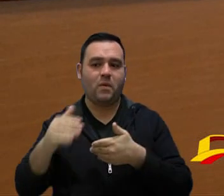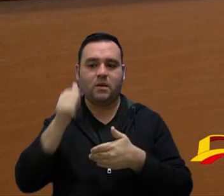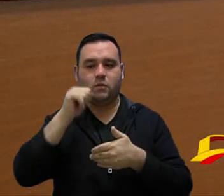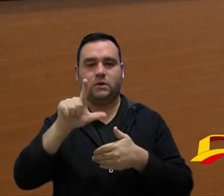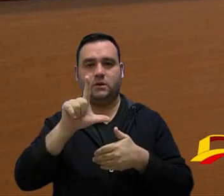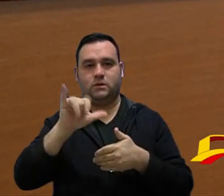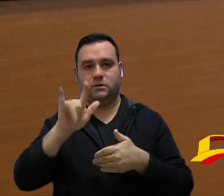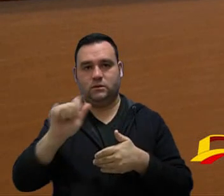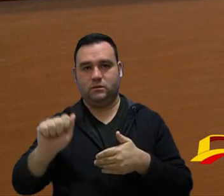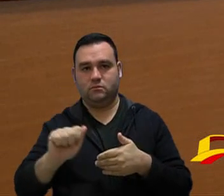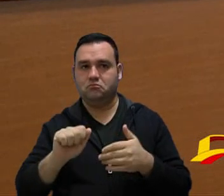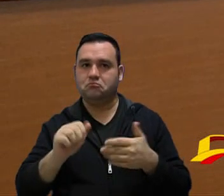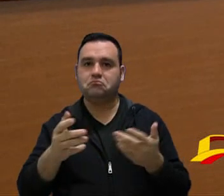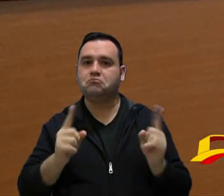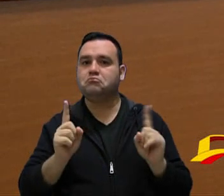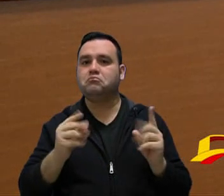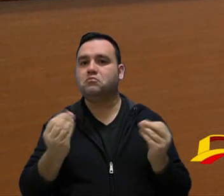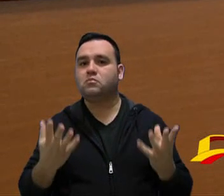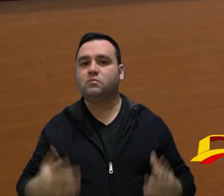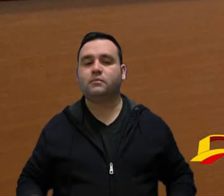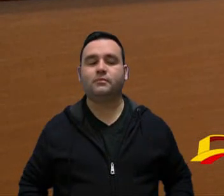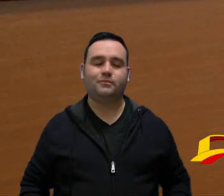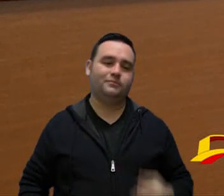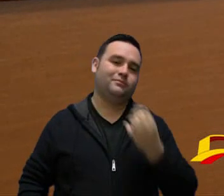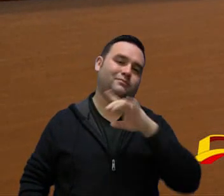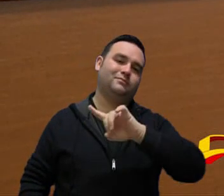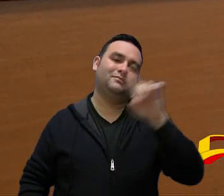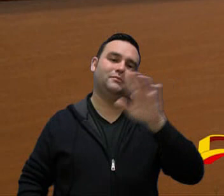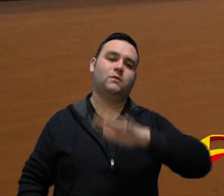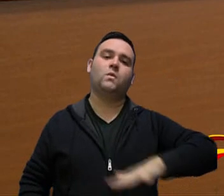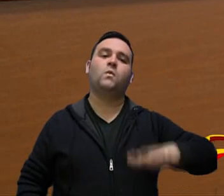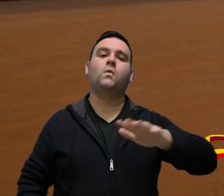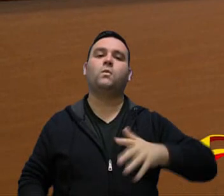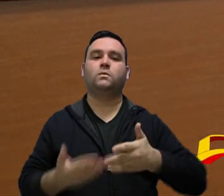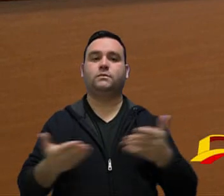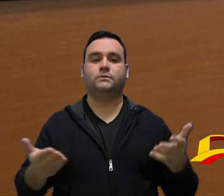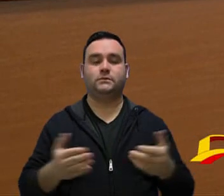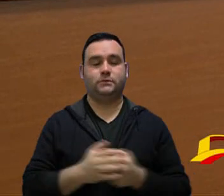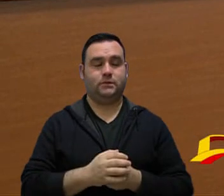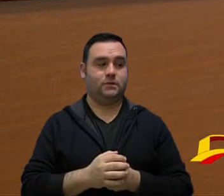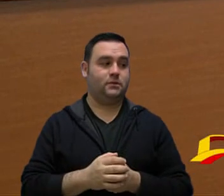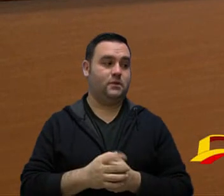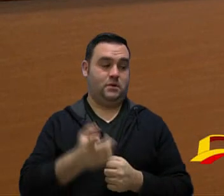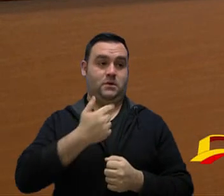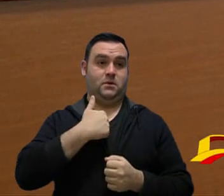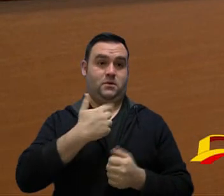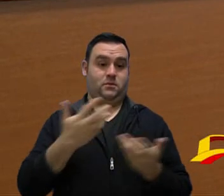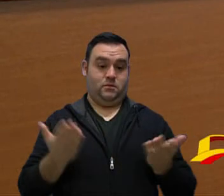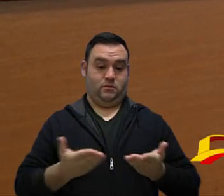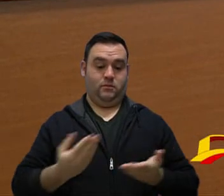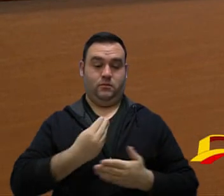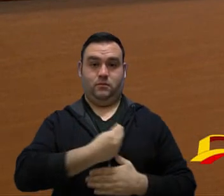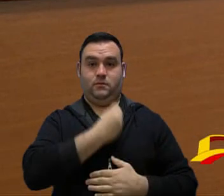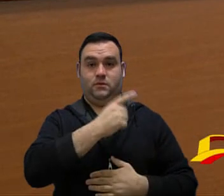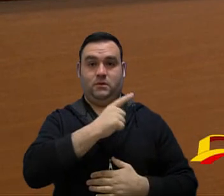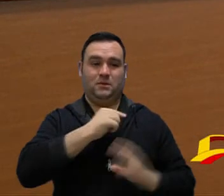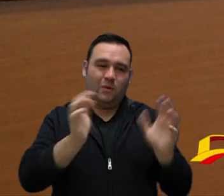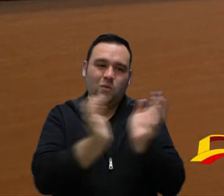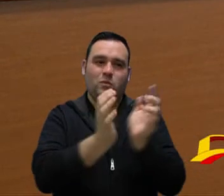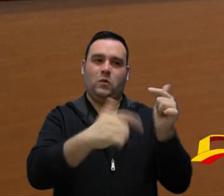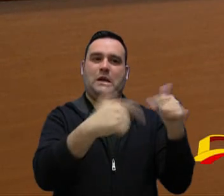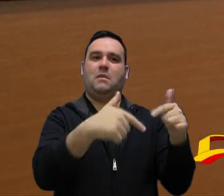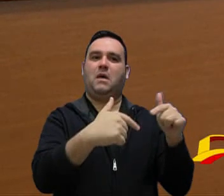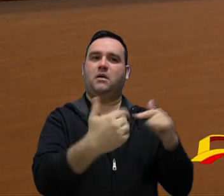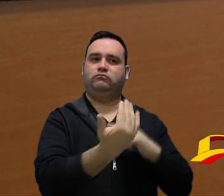pela doutora lígia oi bom dia a todos é eu tenho aqui hoje presente e toda